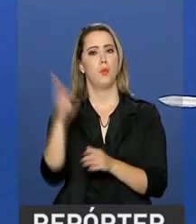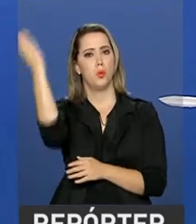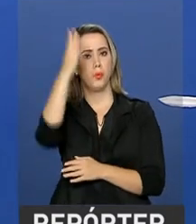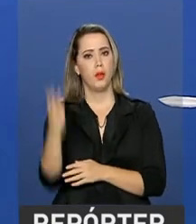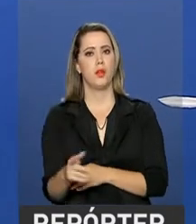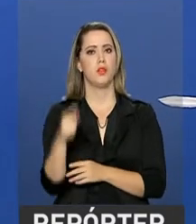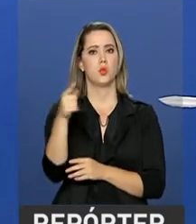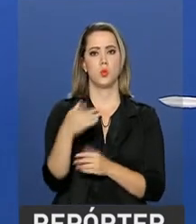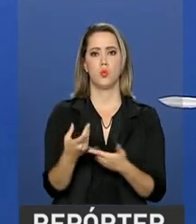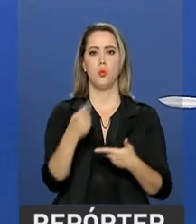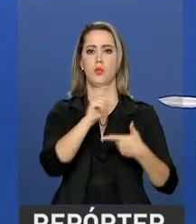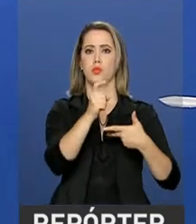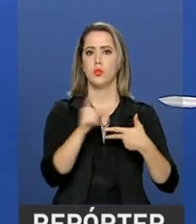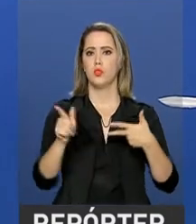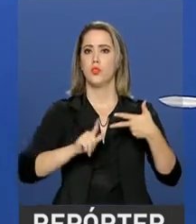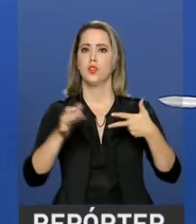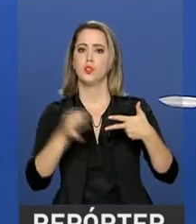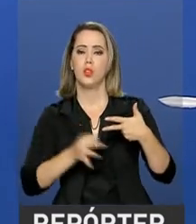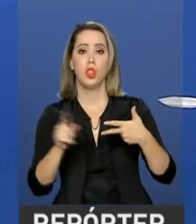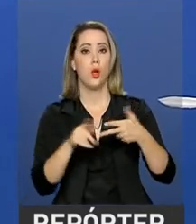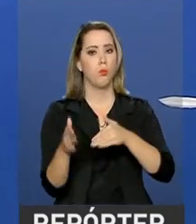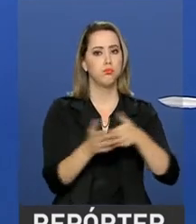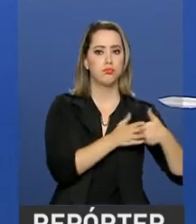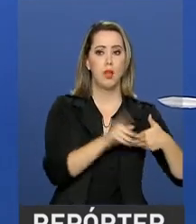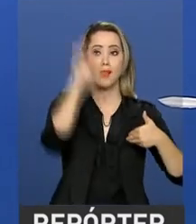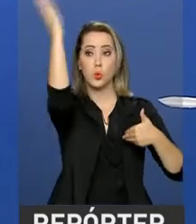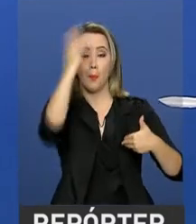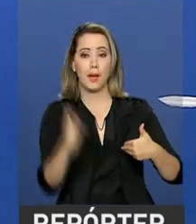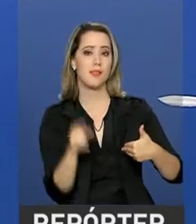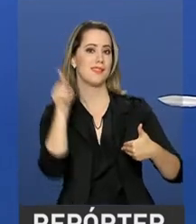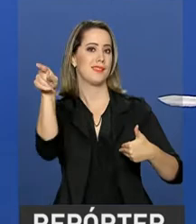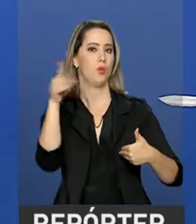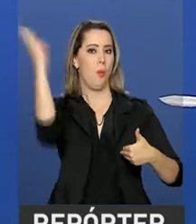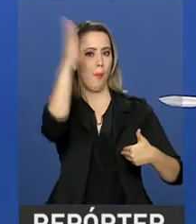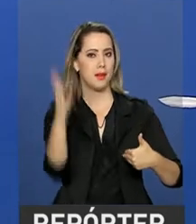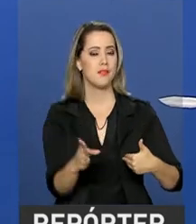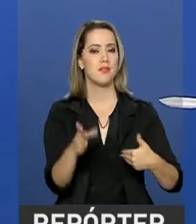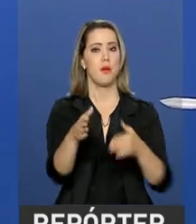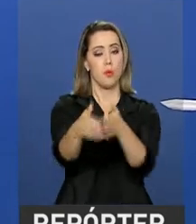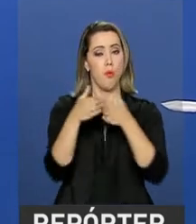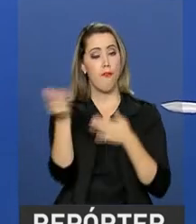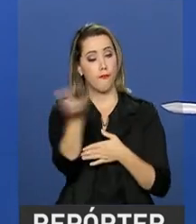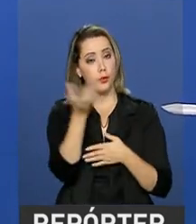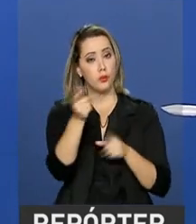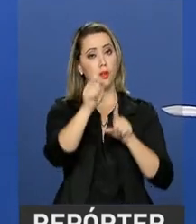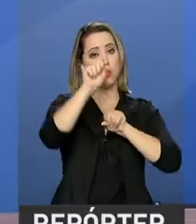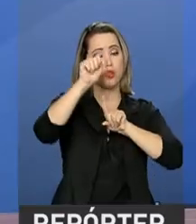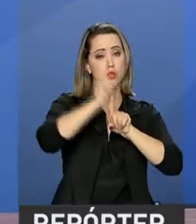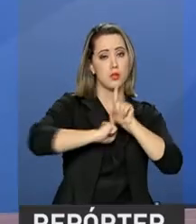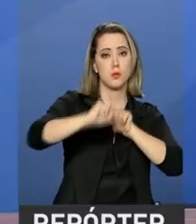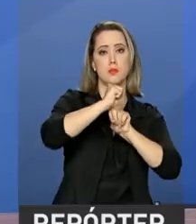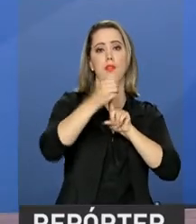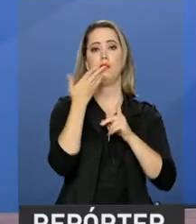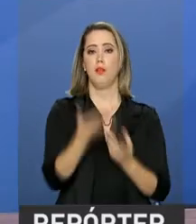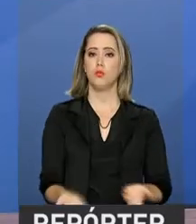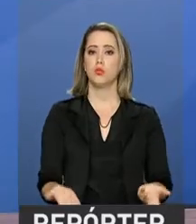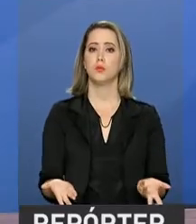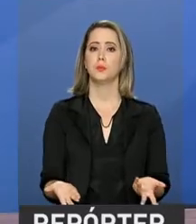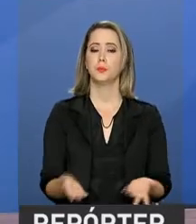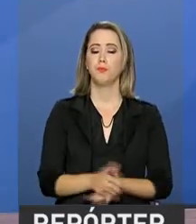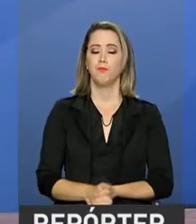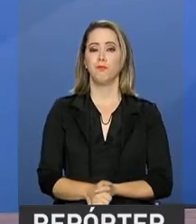judiciário e executivo é um programa de estado à vontade de estada de uma dada sociedade sociedade brasileira o ministro também